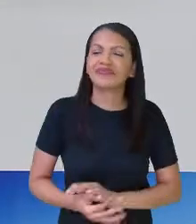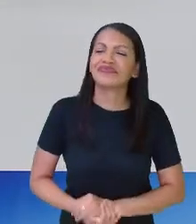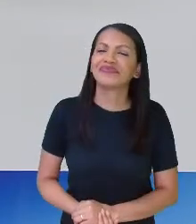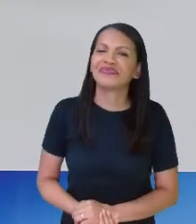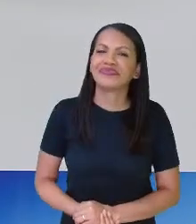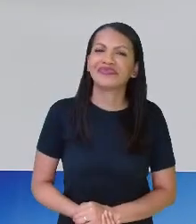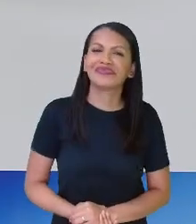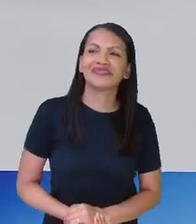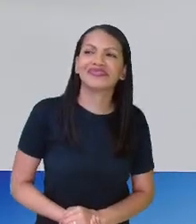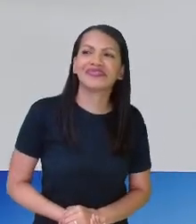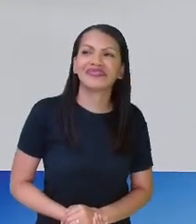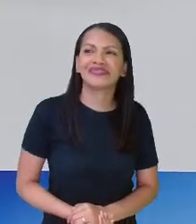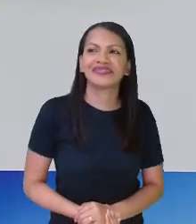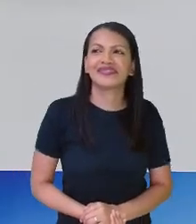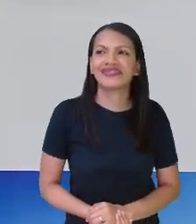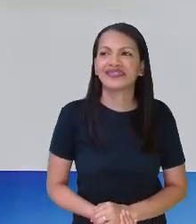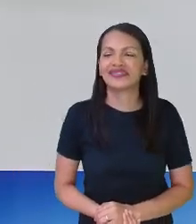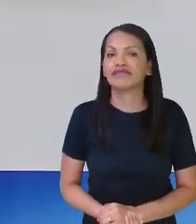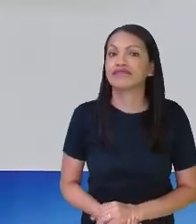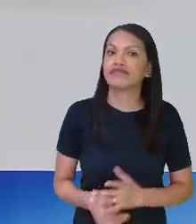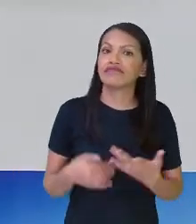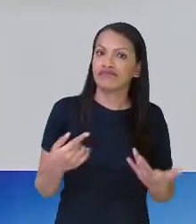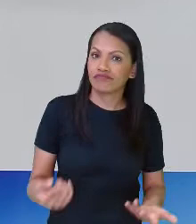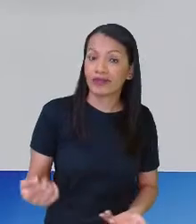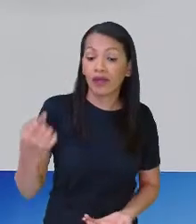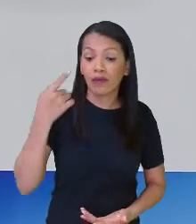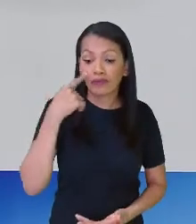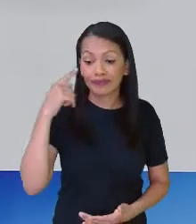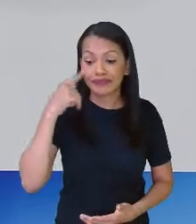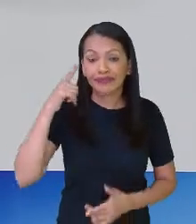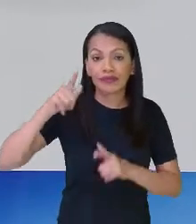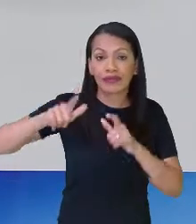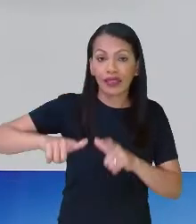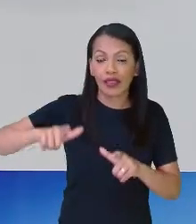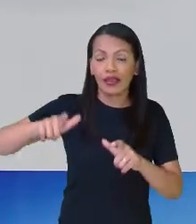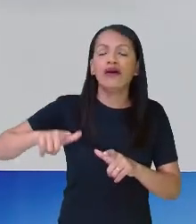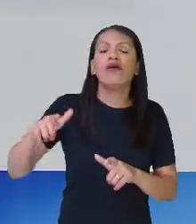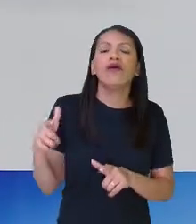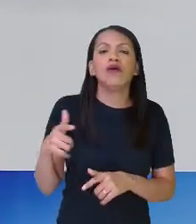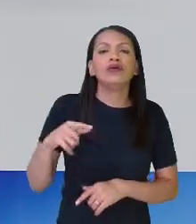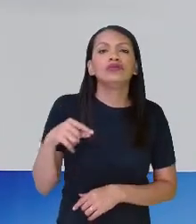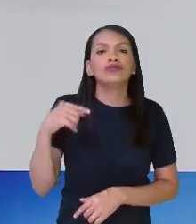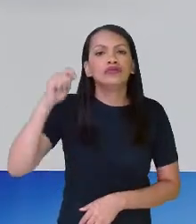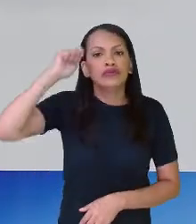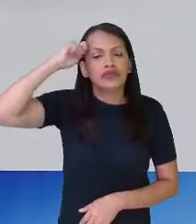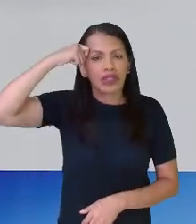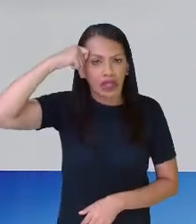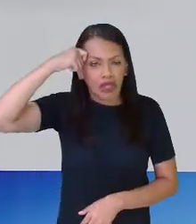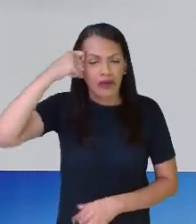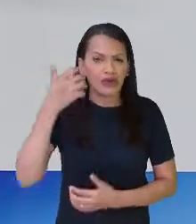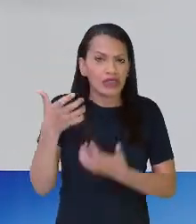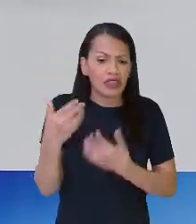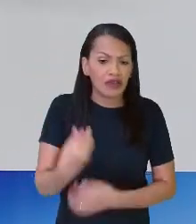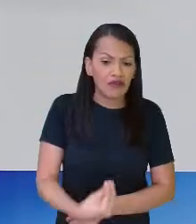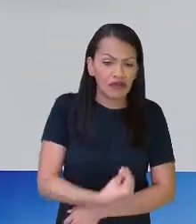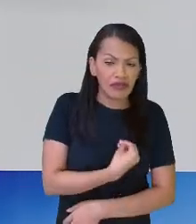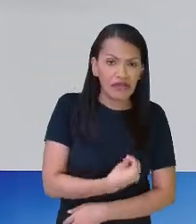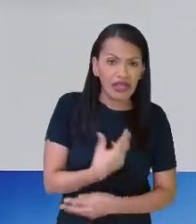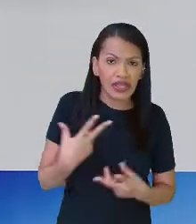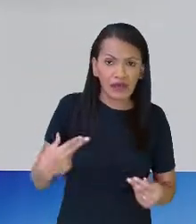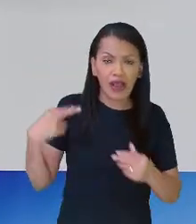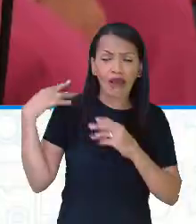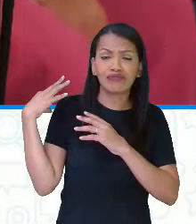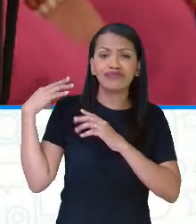só, nesses locais, os negros, como eu falei para vocês, tratavam de reviver as suas tradições africanas, porque são